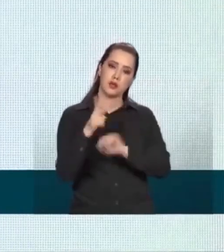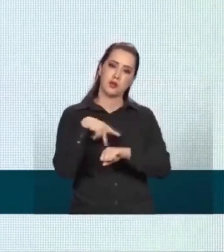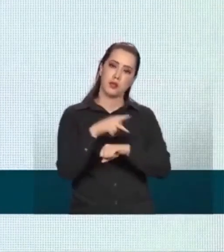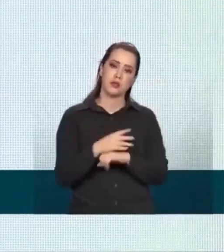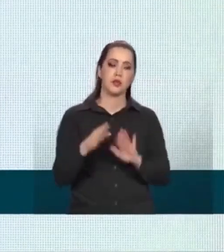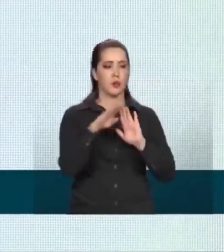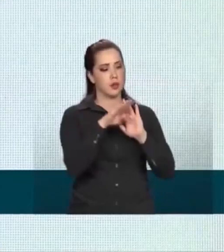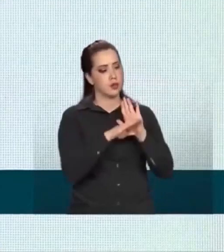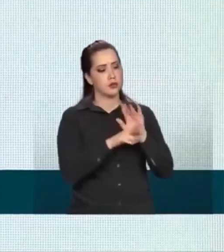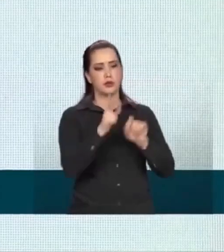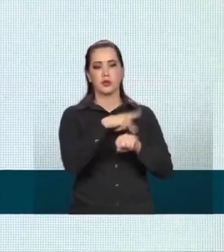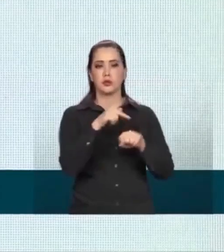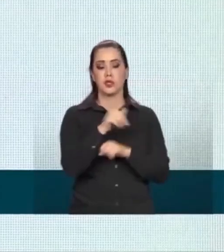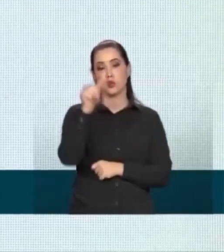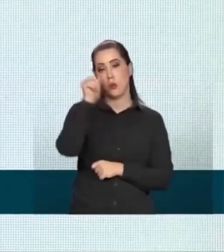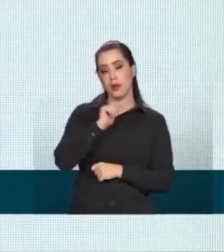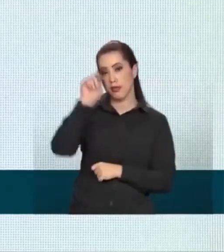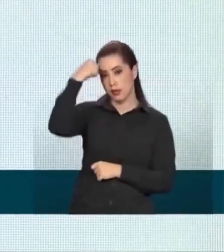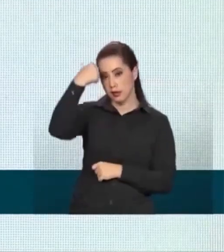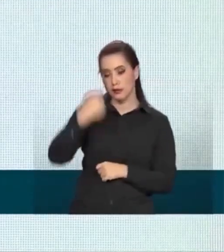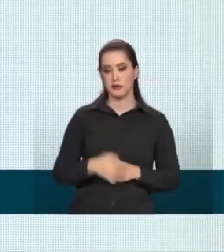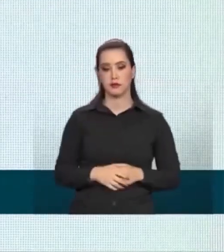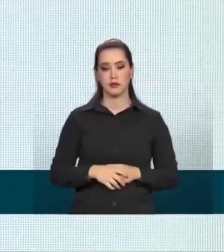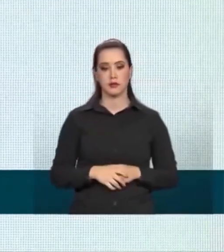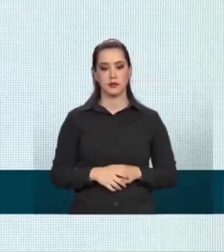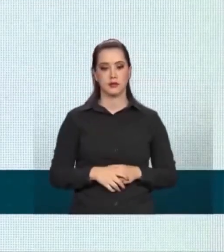um projeto de país onde uma mulher negra